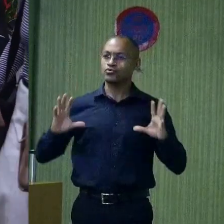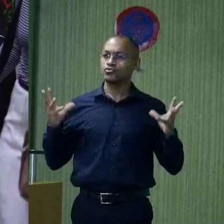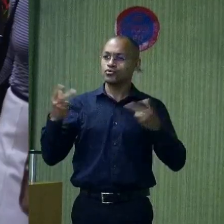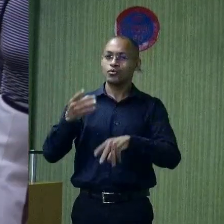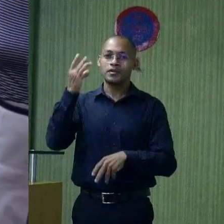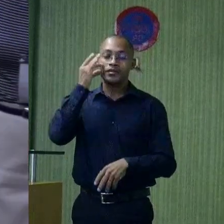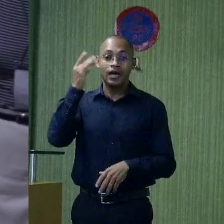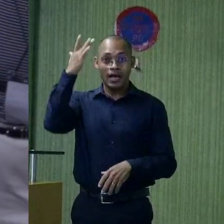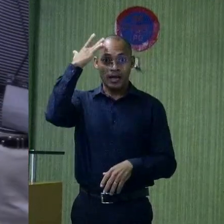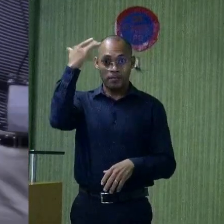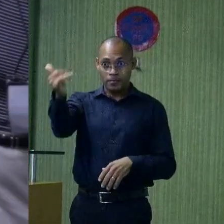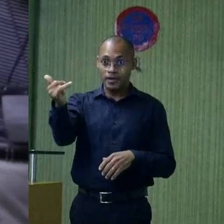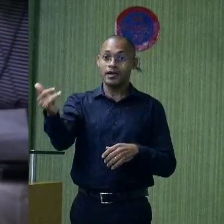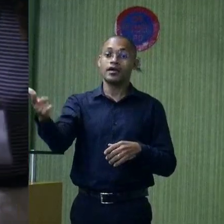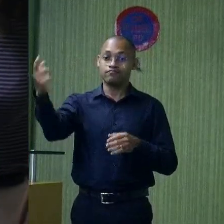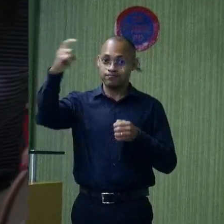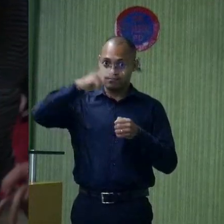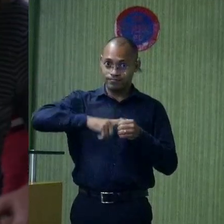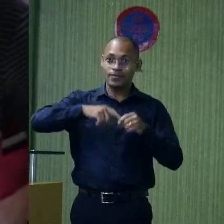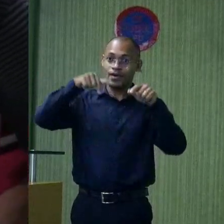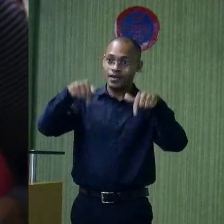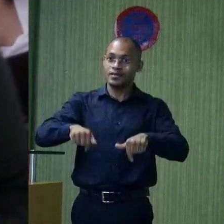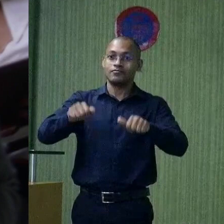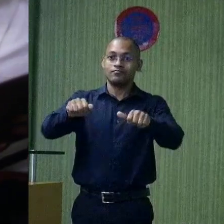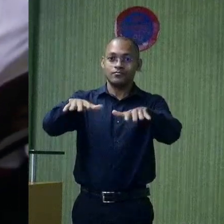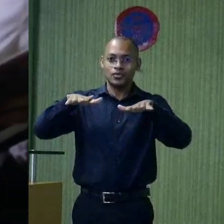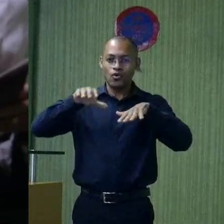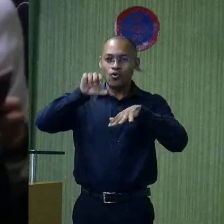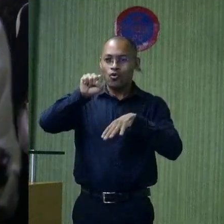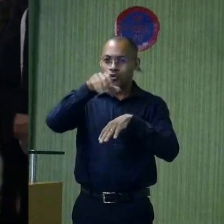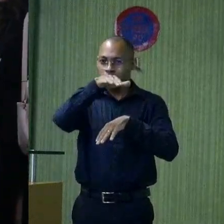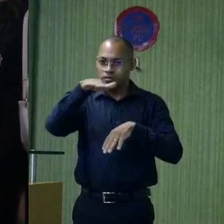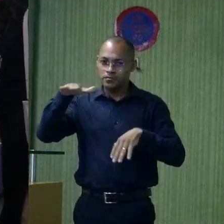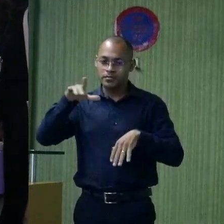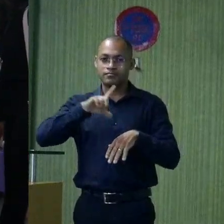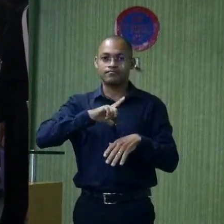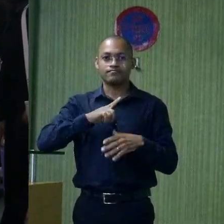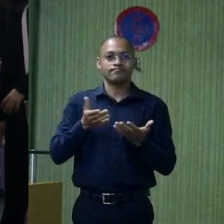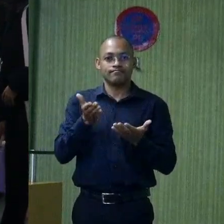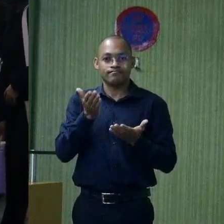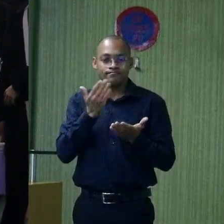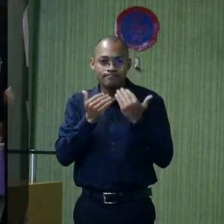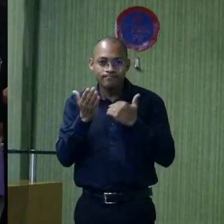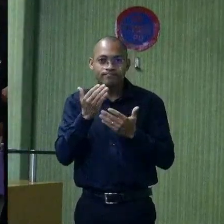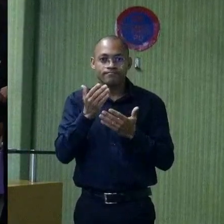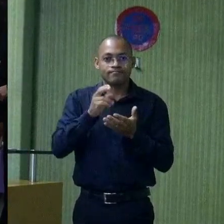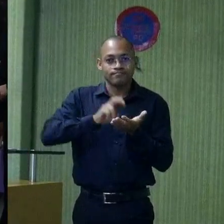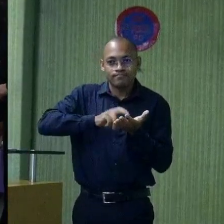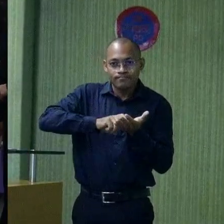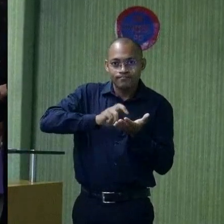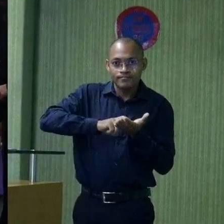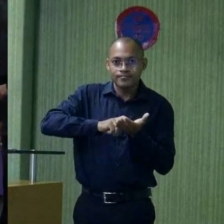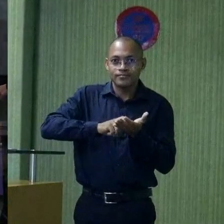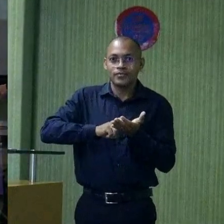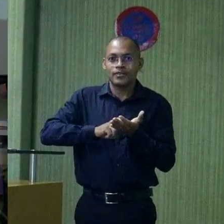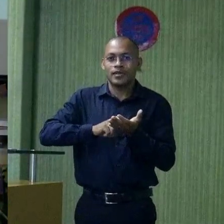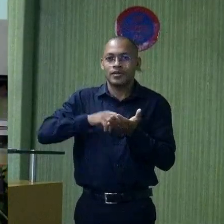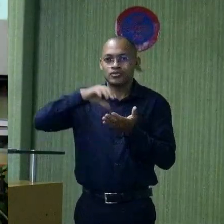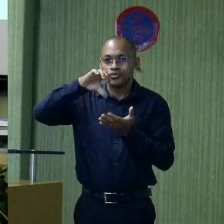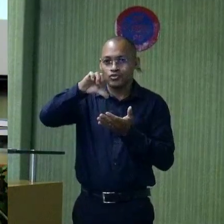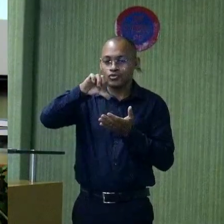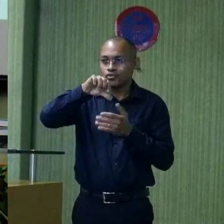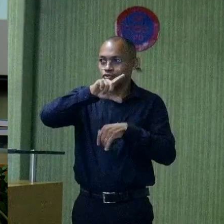amanhã a gente volta né se reúne 8:30 o Coffe Break vão ter a primeira a primeira às 9